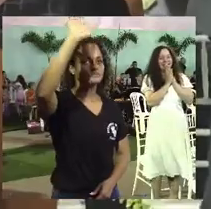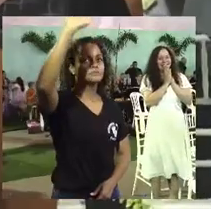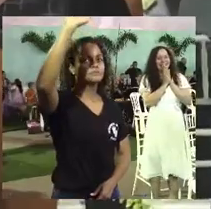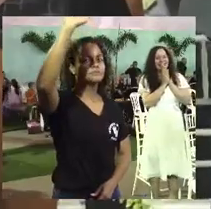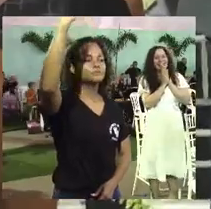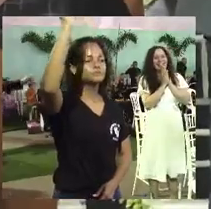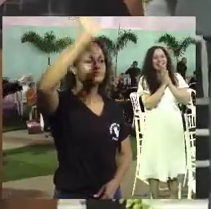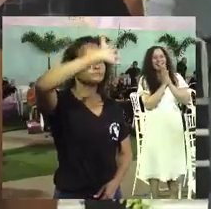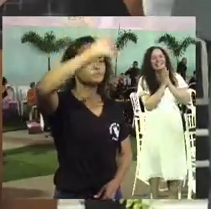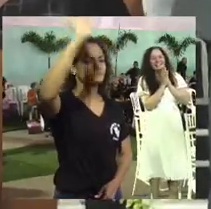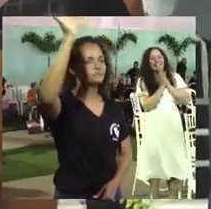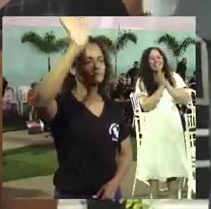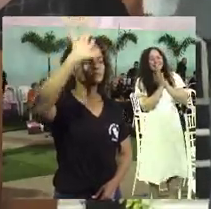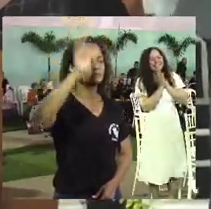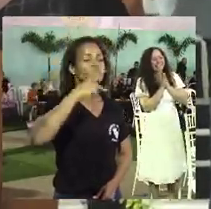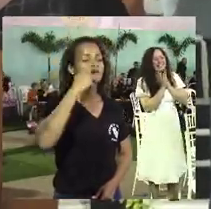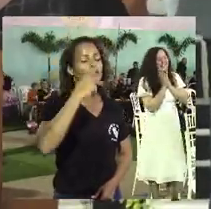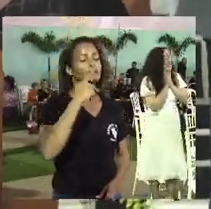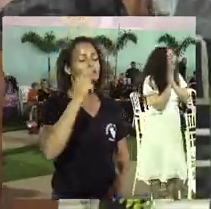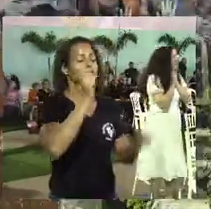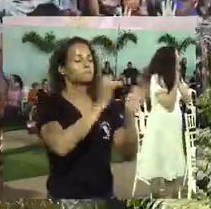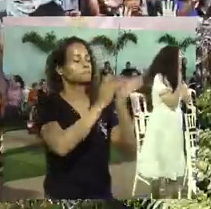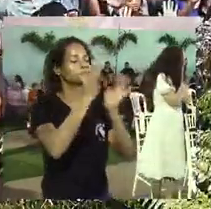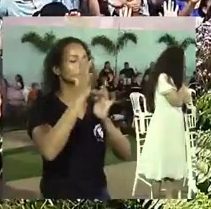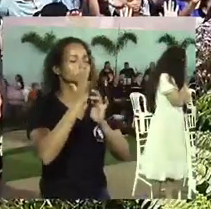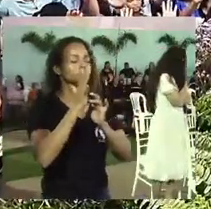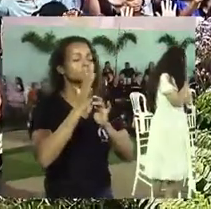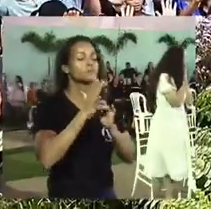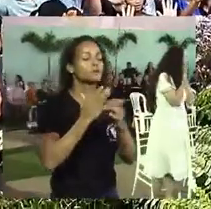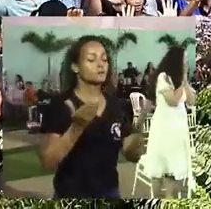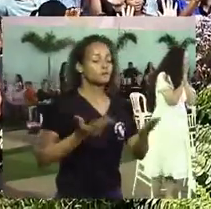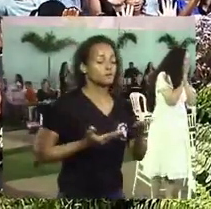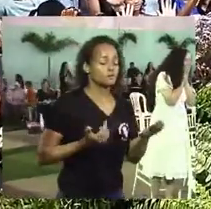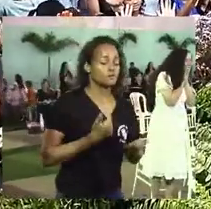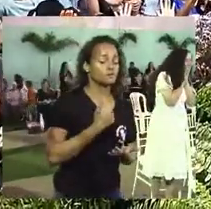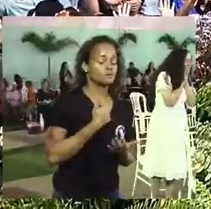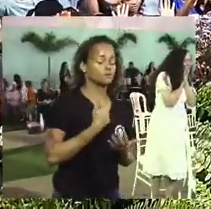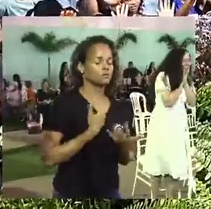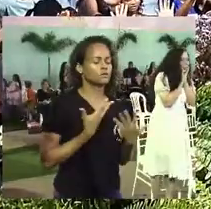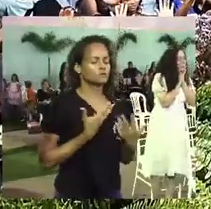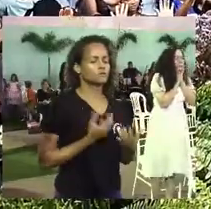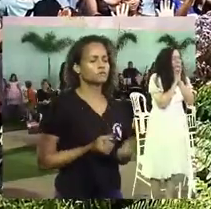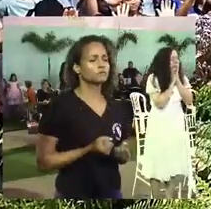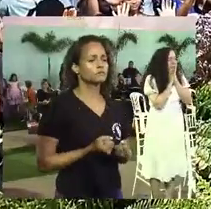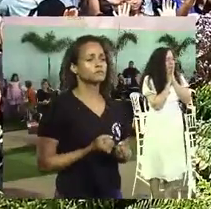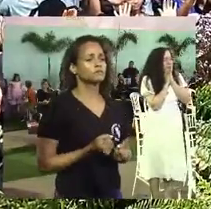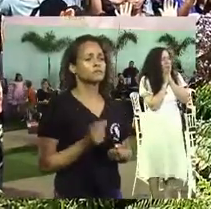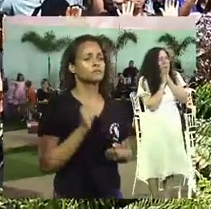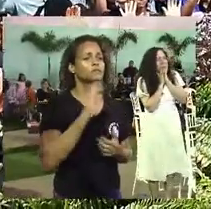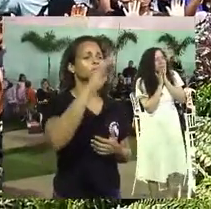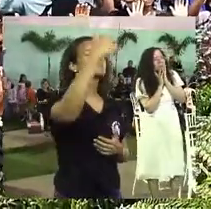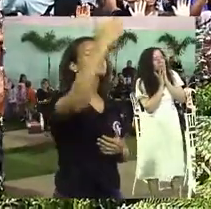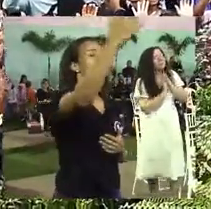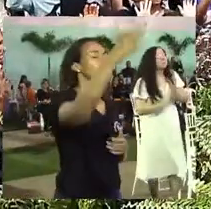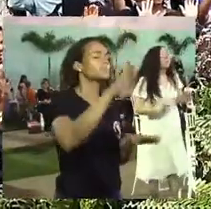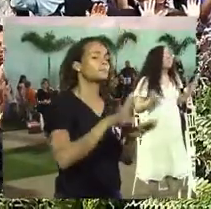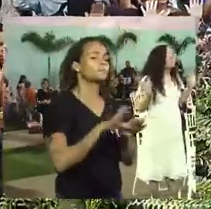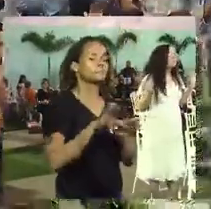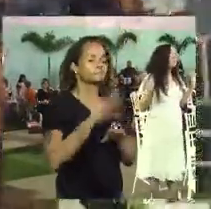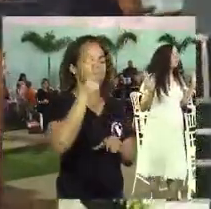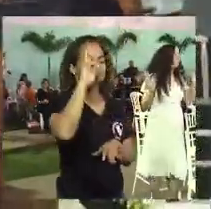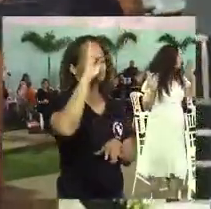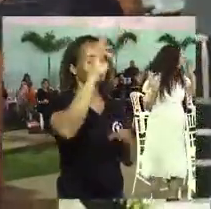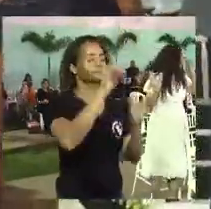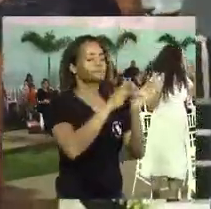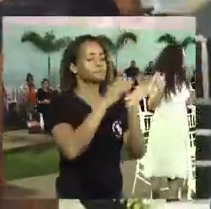balança a mão mais alto diga senhor Jesus eu recebi hoje aqui todos aí o último também diga senhor